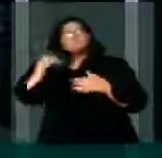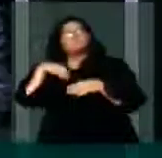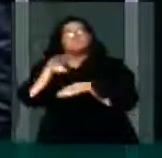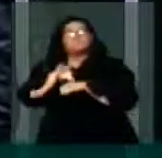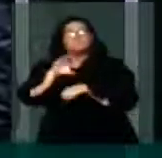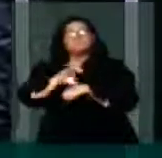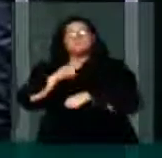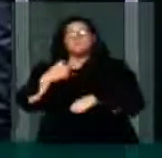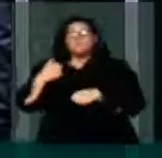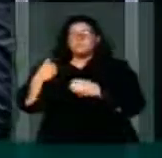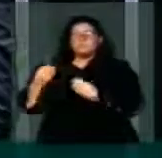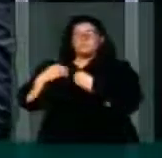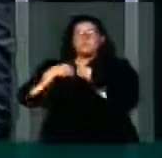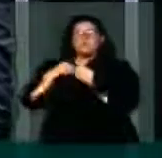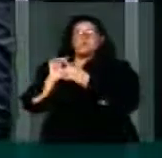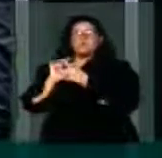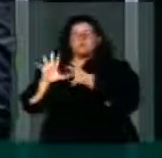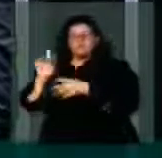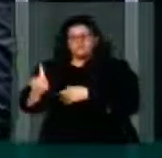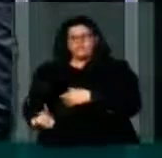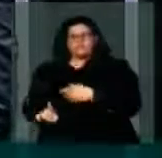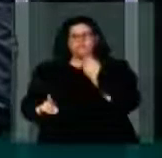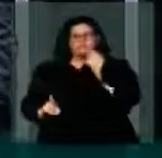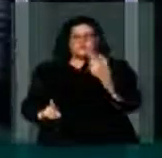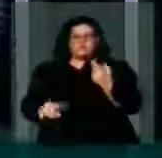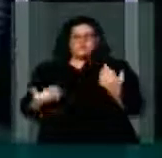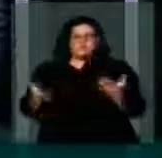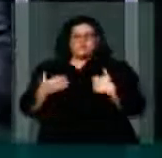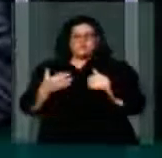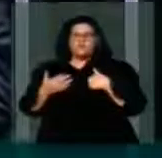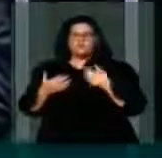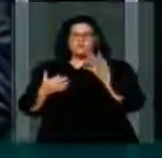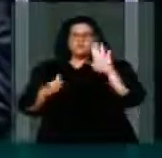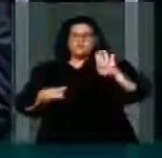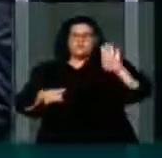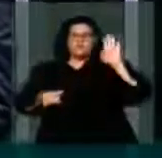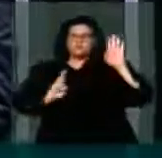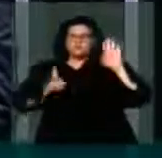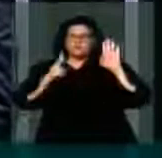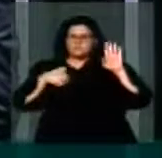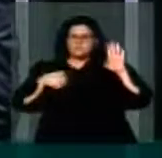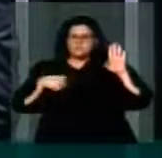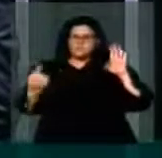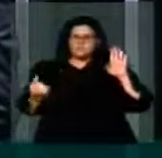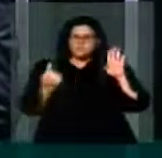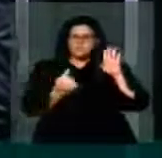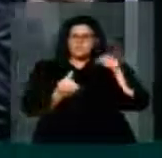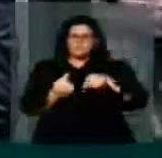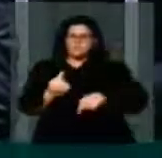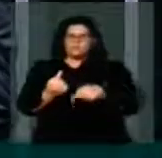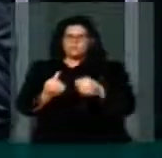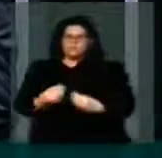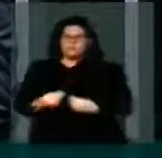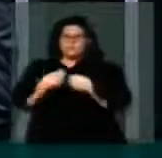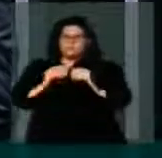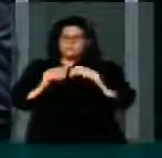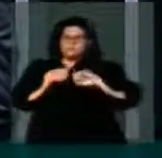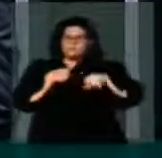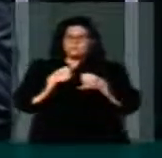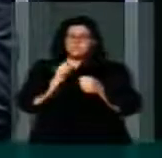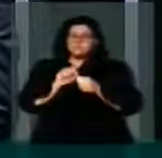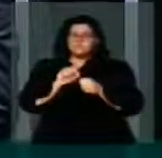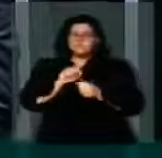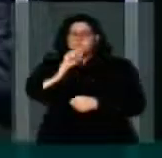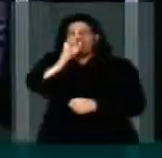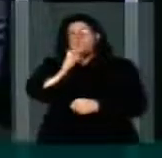E prometo, senhor presidente e nobres deputados, que todas as vezes que assim eu o fizer, usando da palavra que me é outorgada e da força do